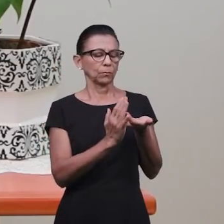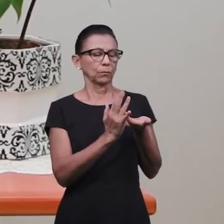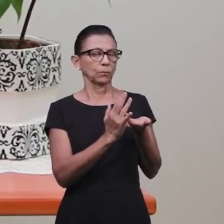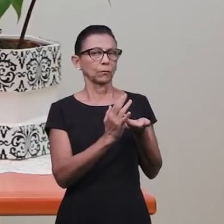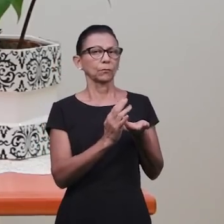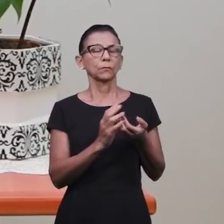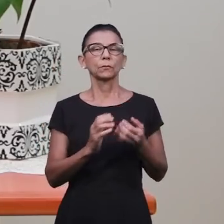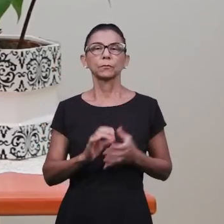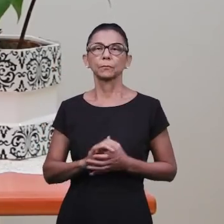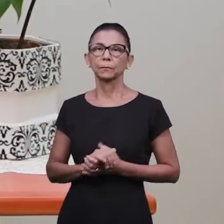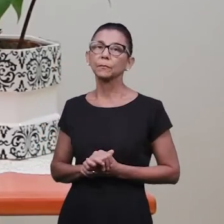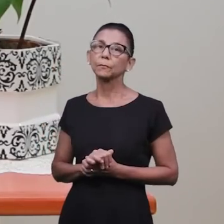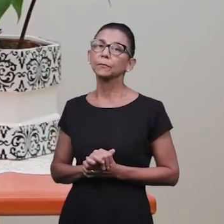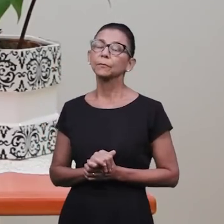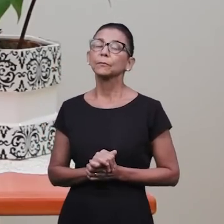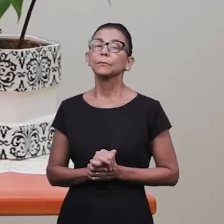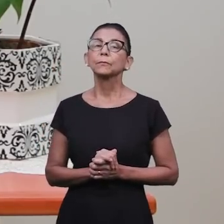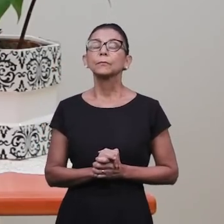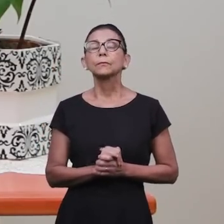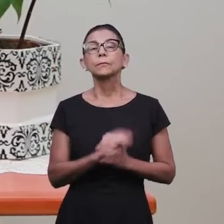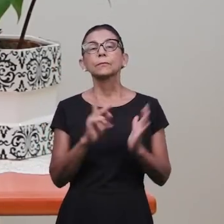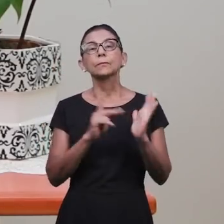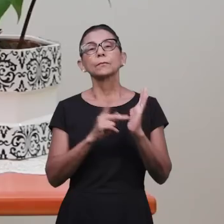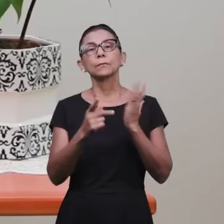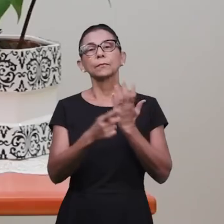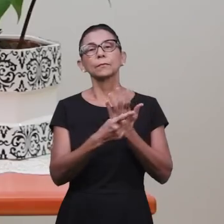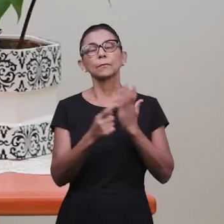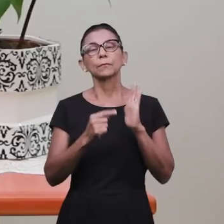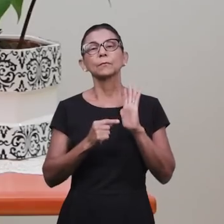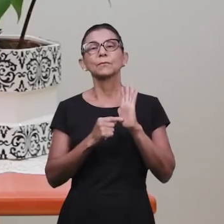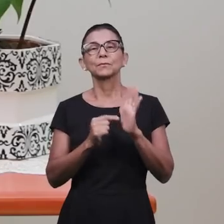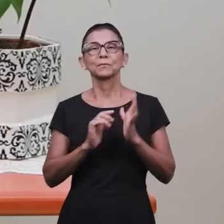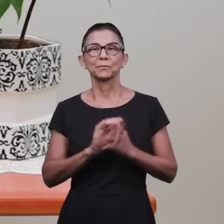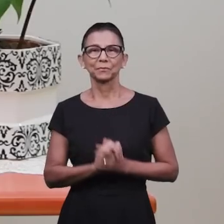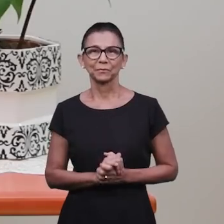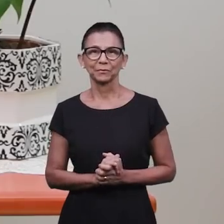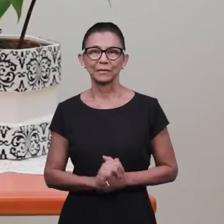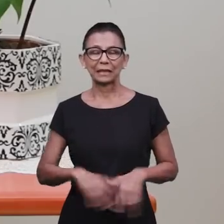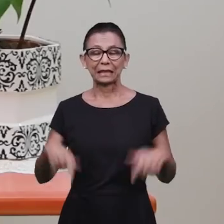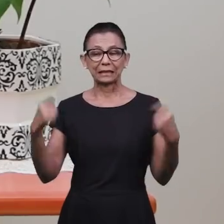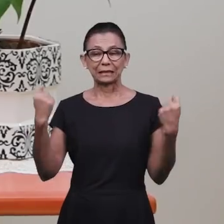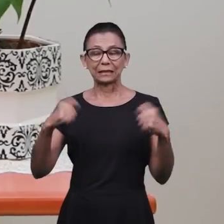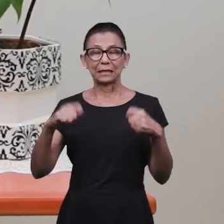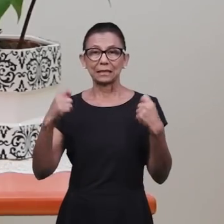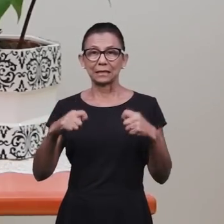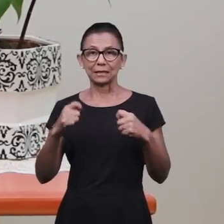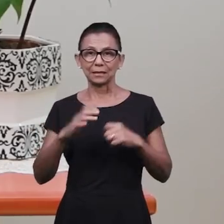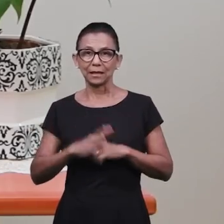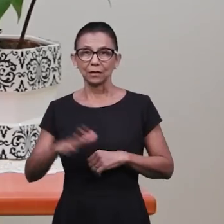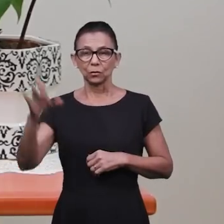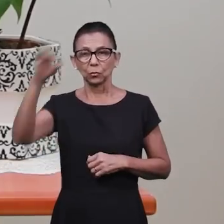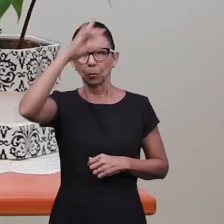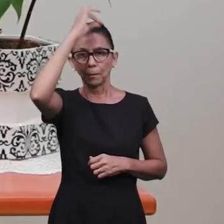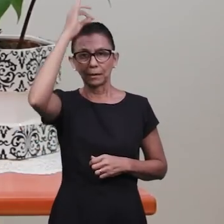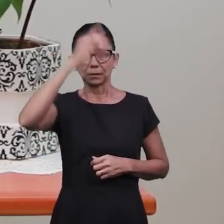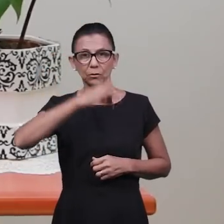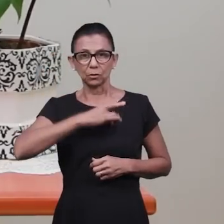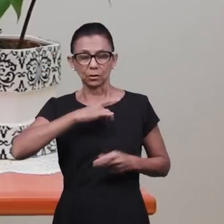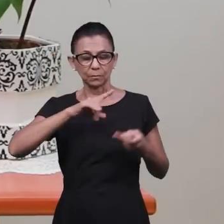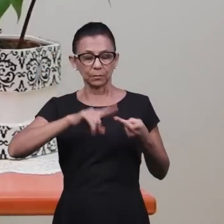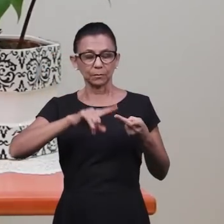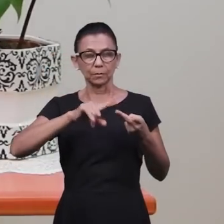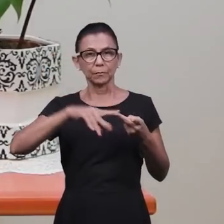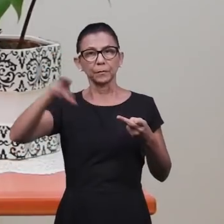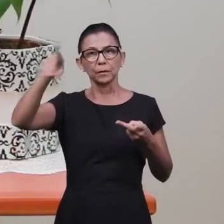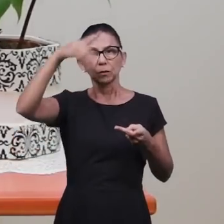vestes de salvação, é necessário exatamente o batismo com o Espírito Santo, os dons